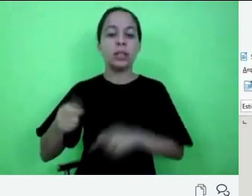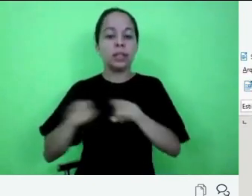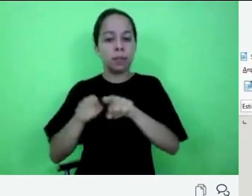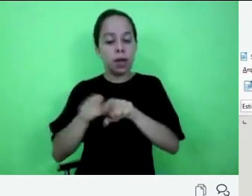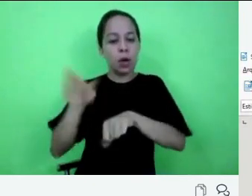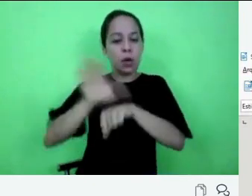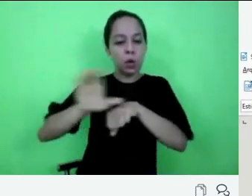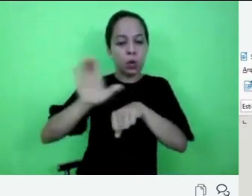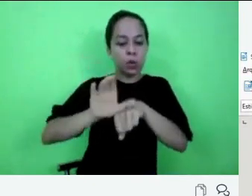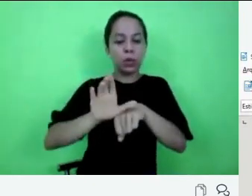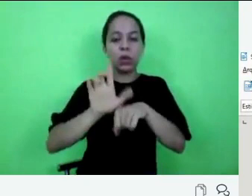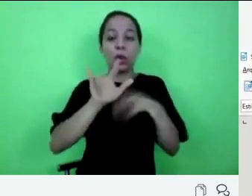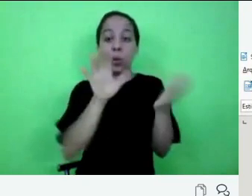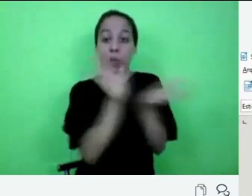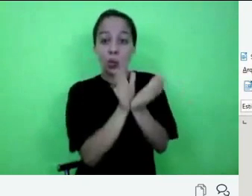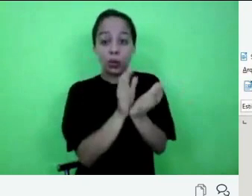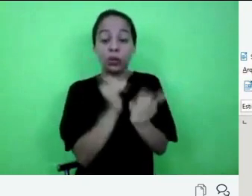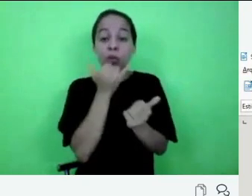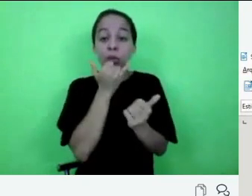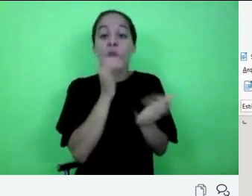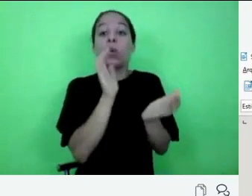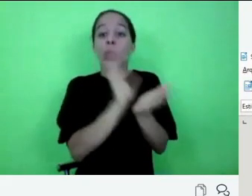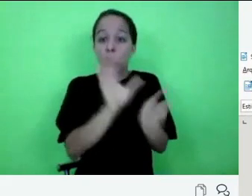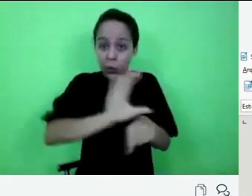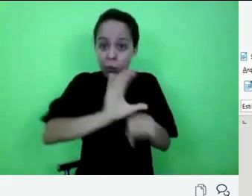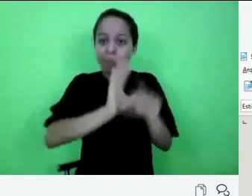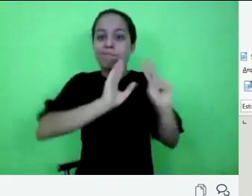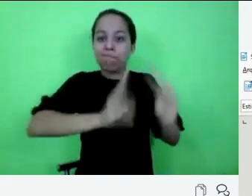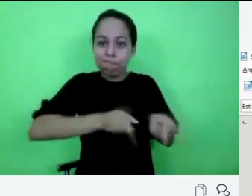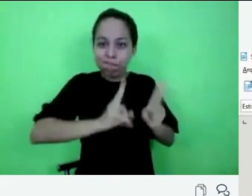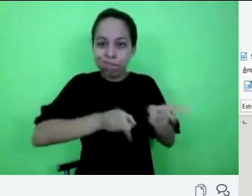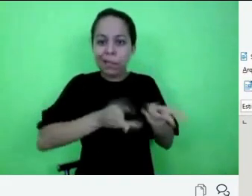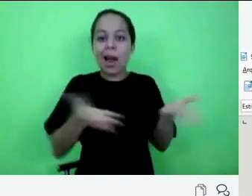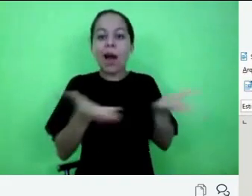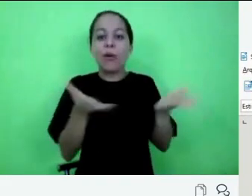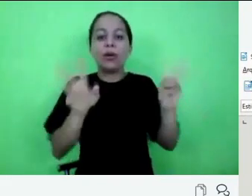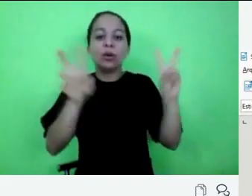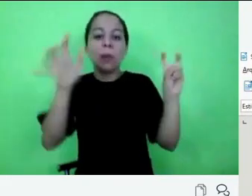externo, vagas destinadas às pessoas com deficiências.